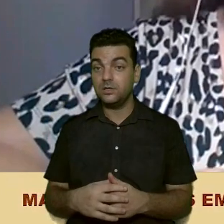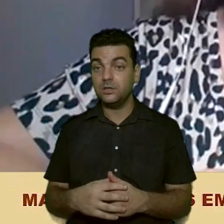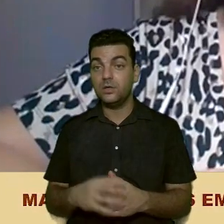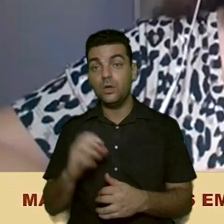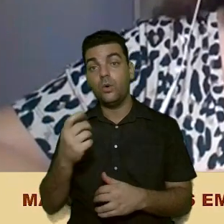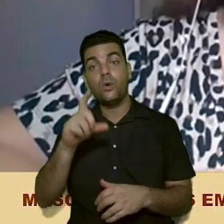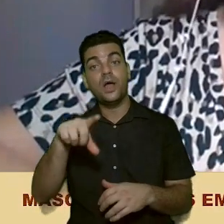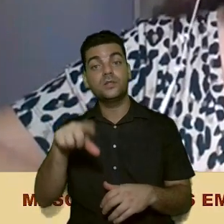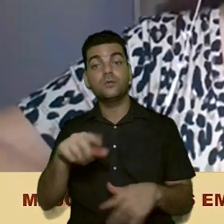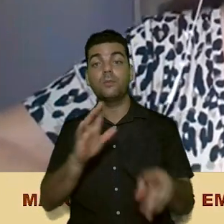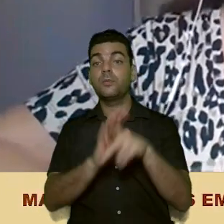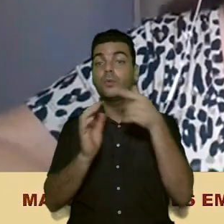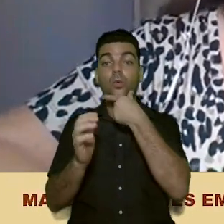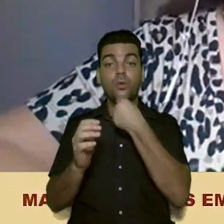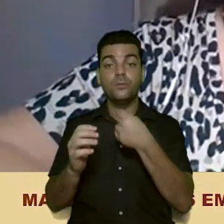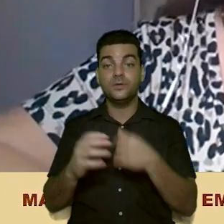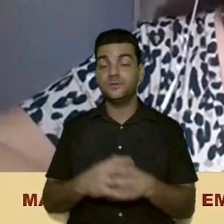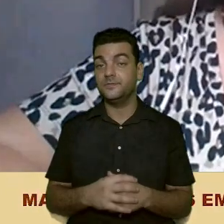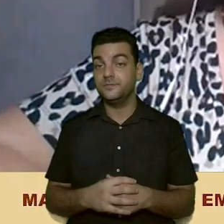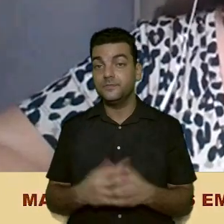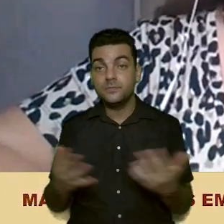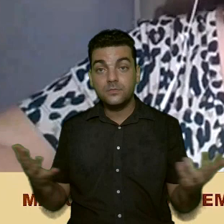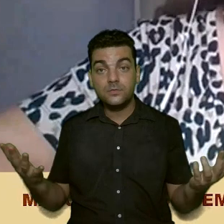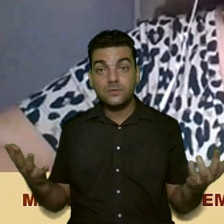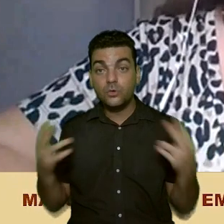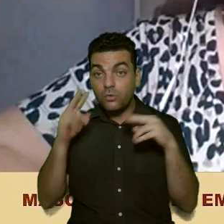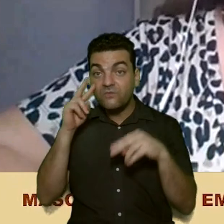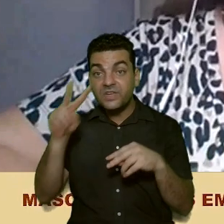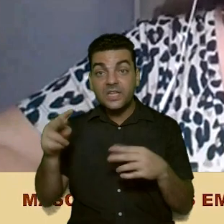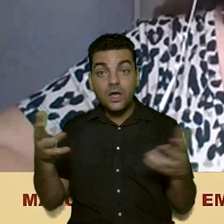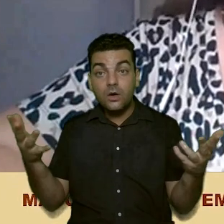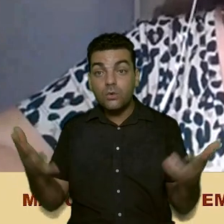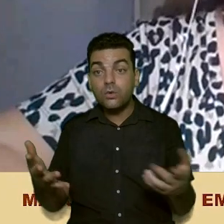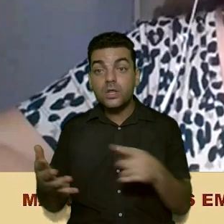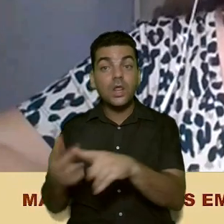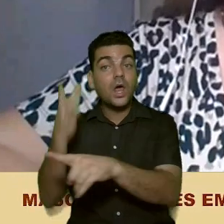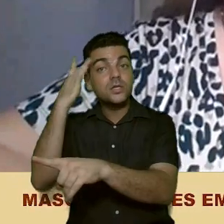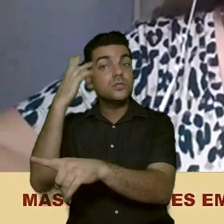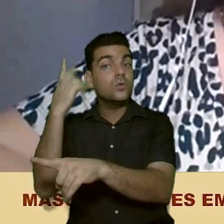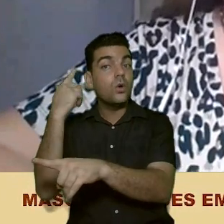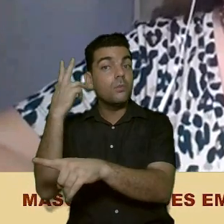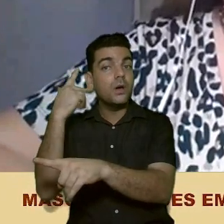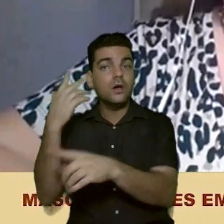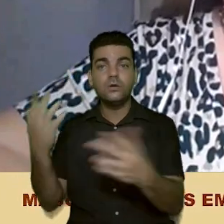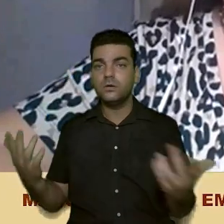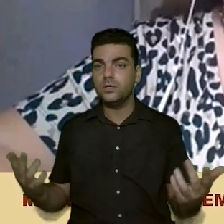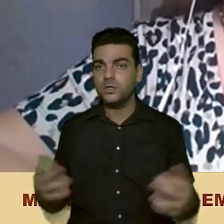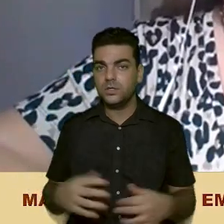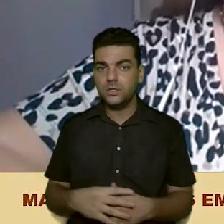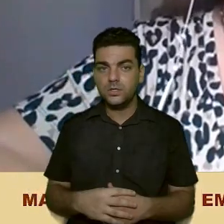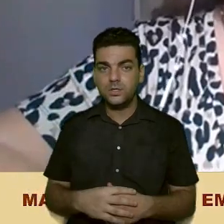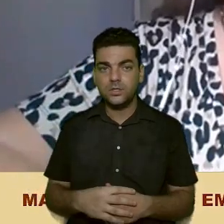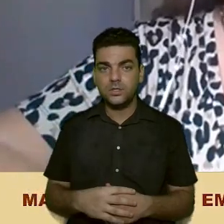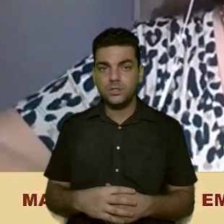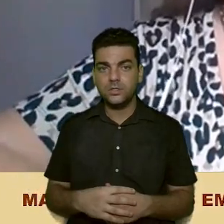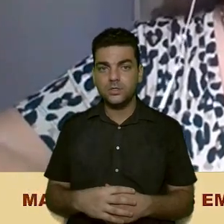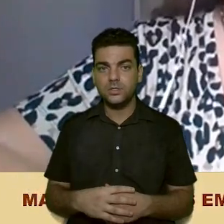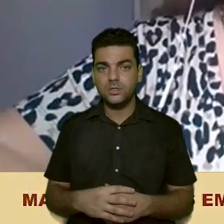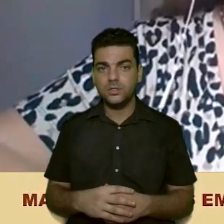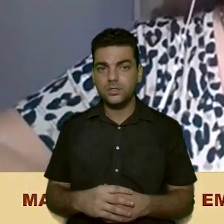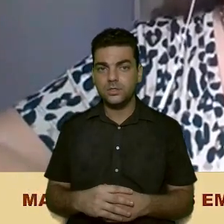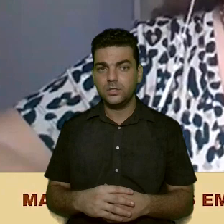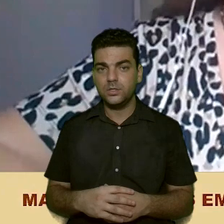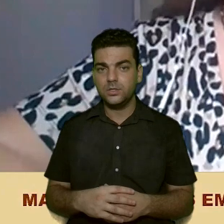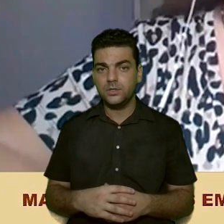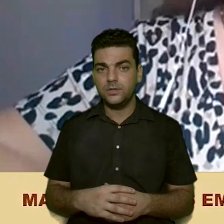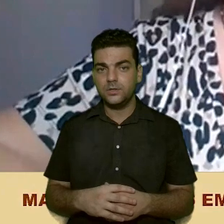com o marido. Então, assim, eu estou vendo isso aqui e elas estão achando que está tudo bem, ou seja, a coisa ainda está tão arraigada, a